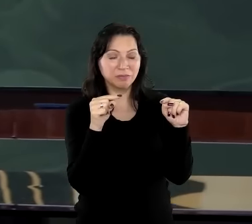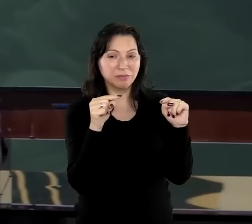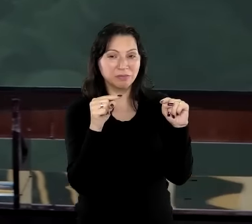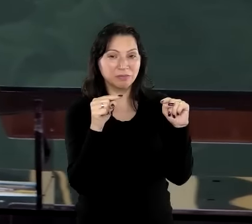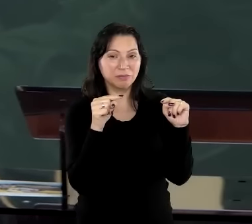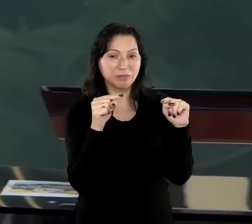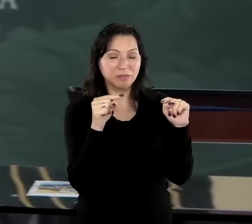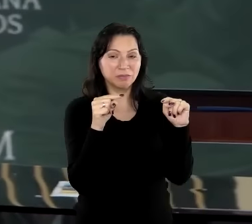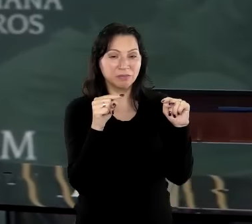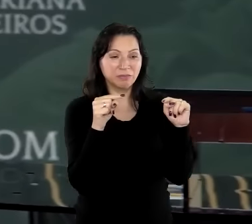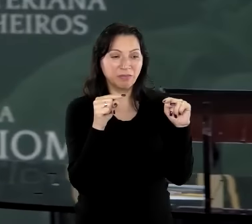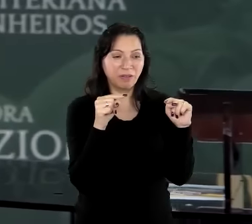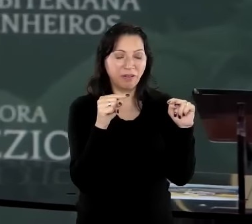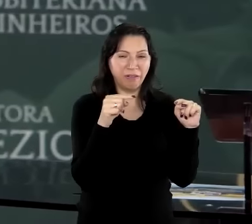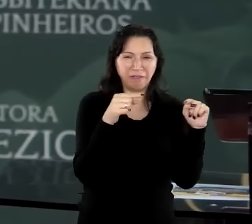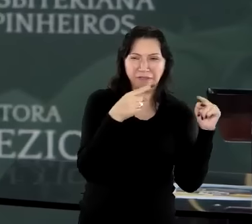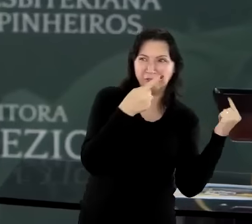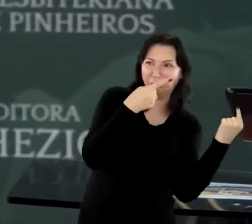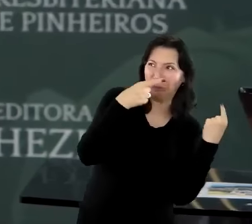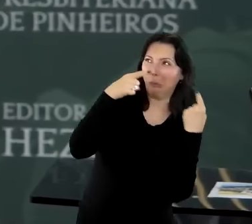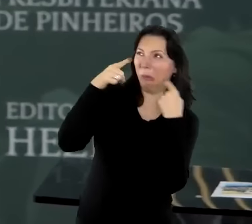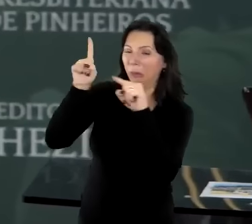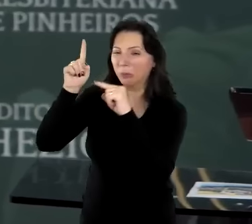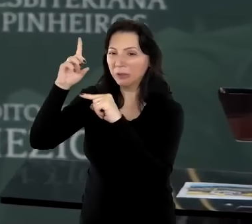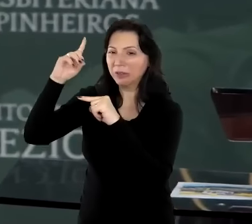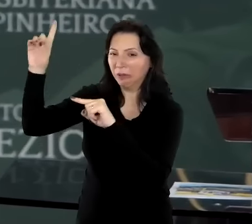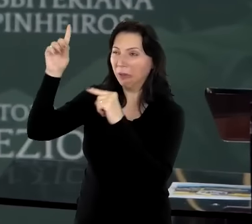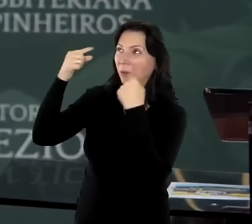Se insurge contra Deus?